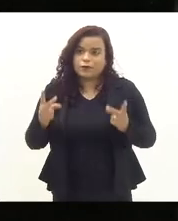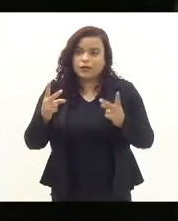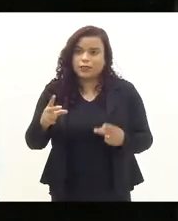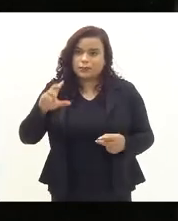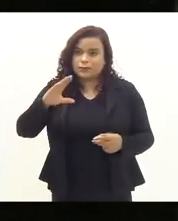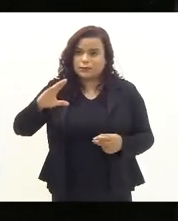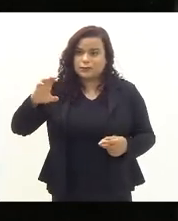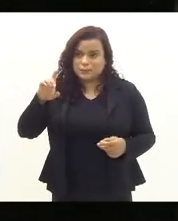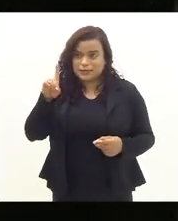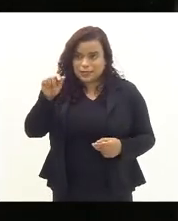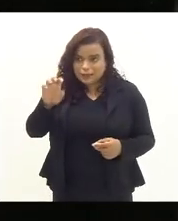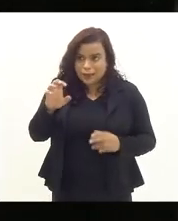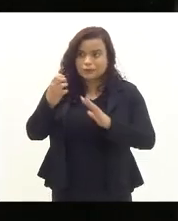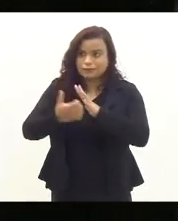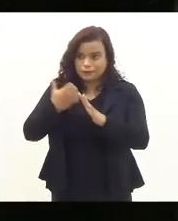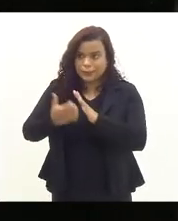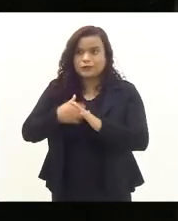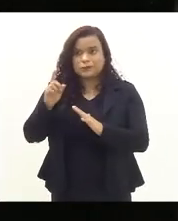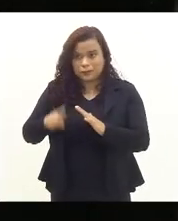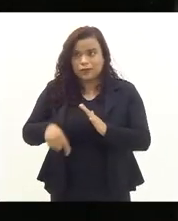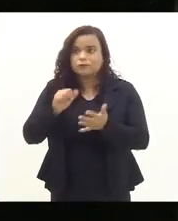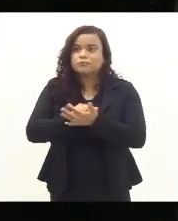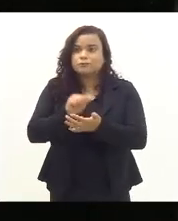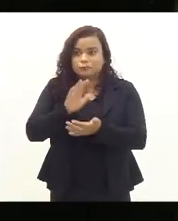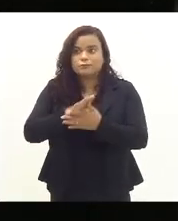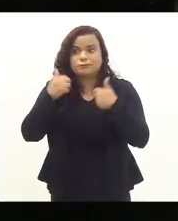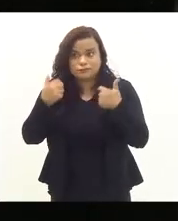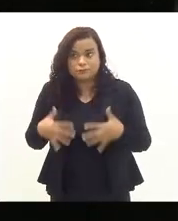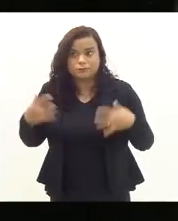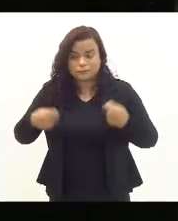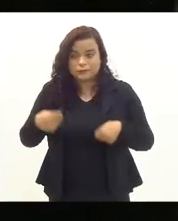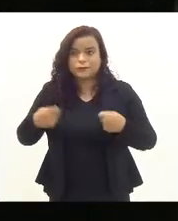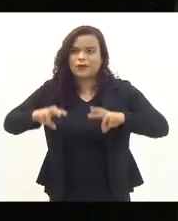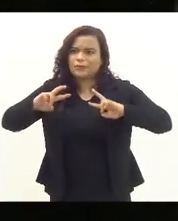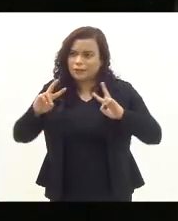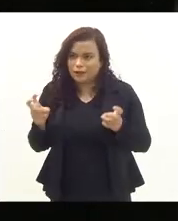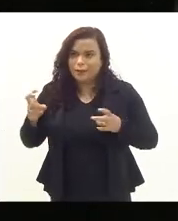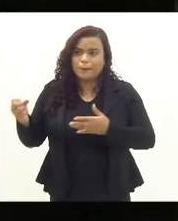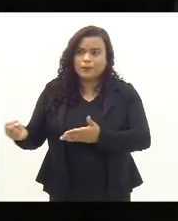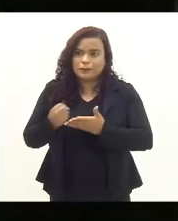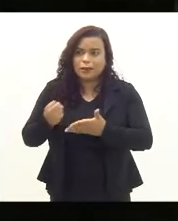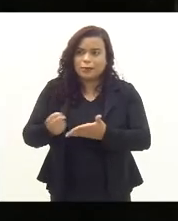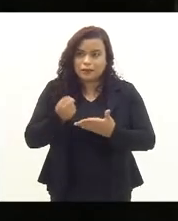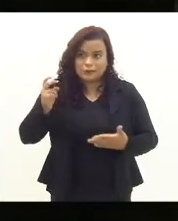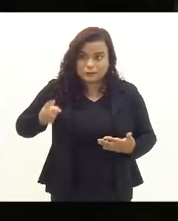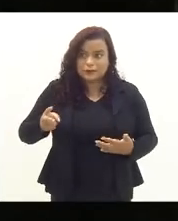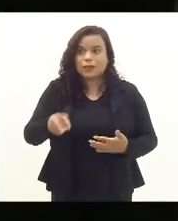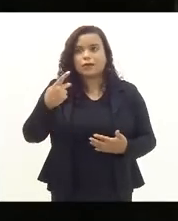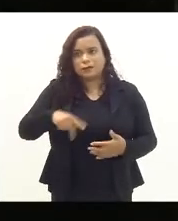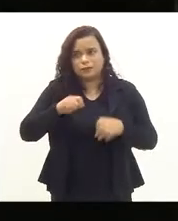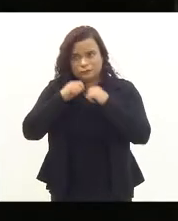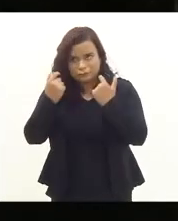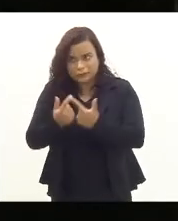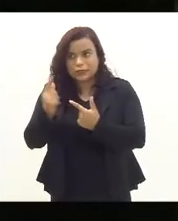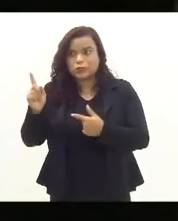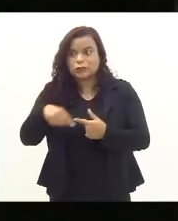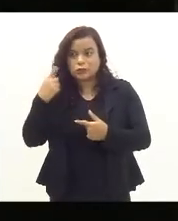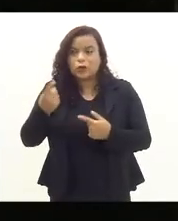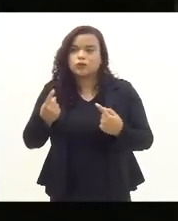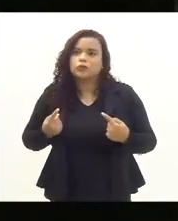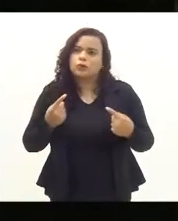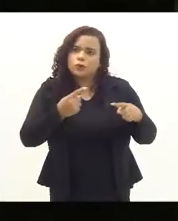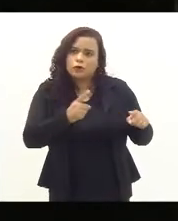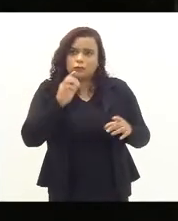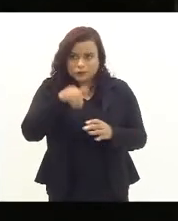Cedae quer mais uma vez registrar aqui que em todos os momentos que esse tema foi trazido a casa nós votamos contra